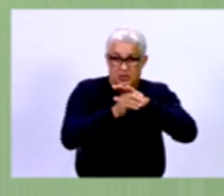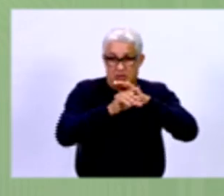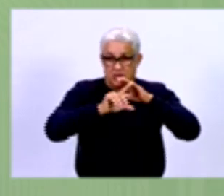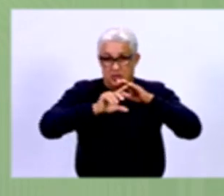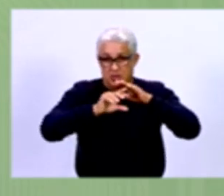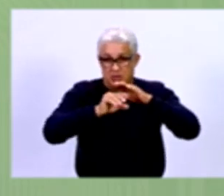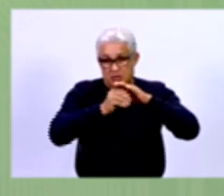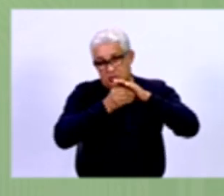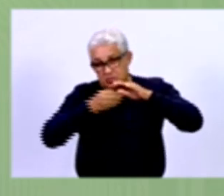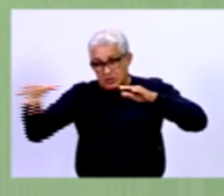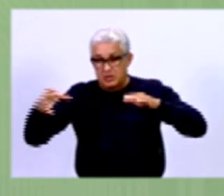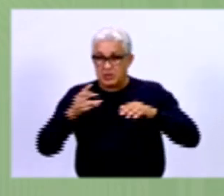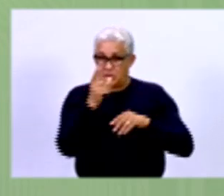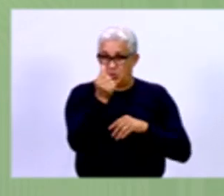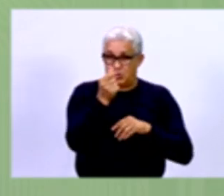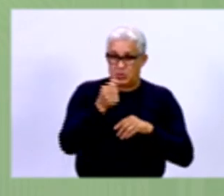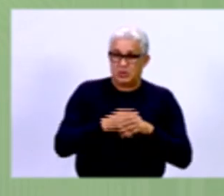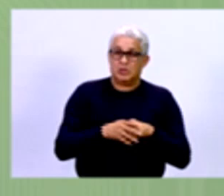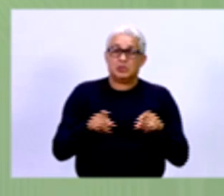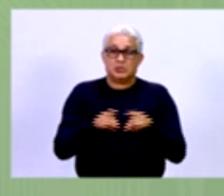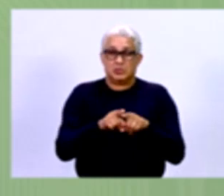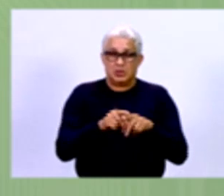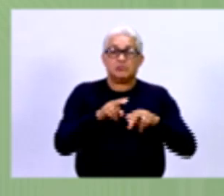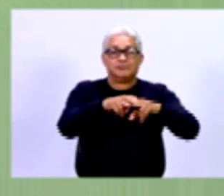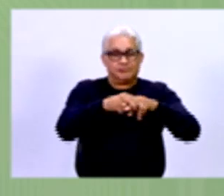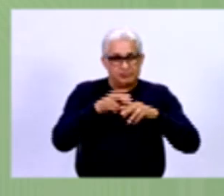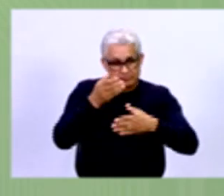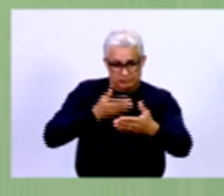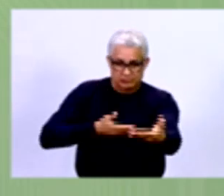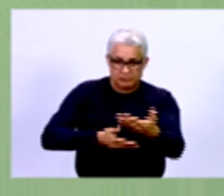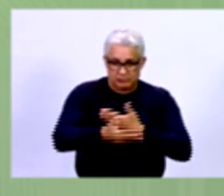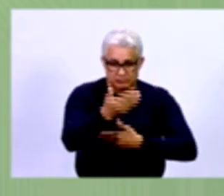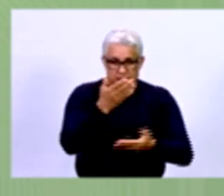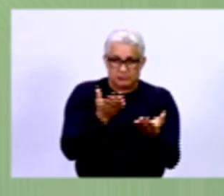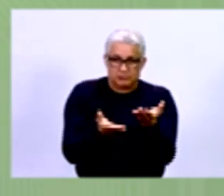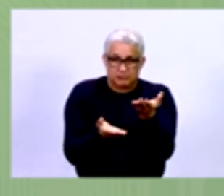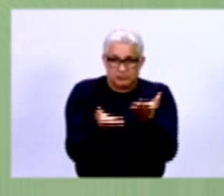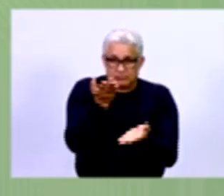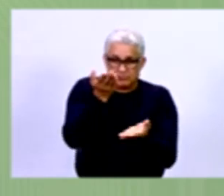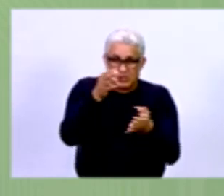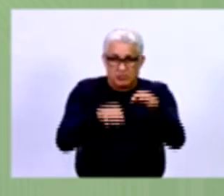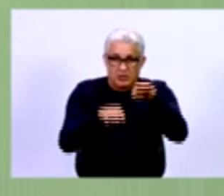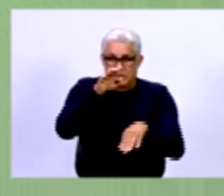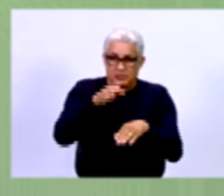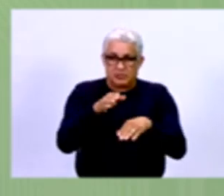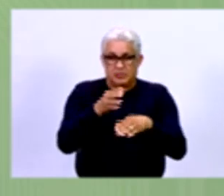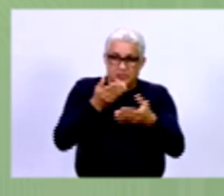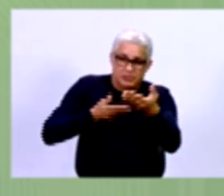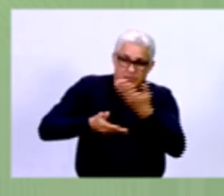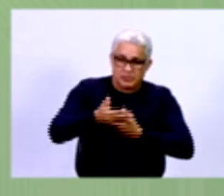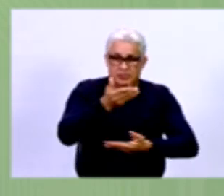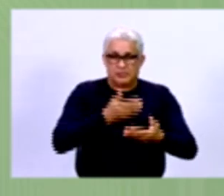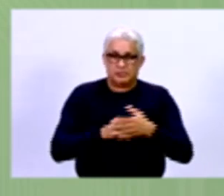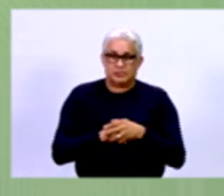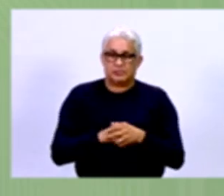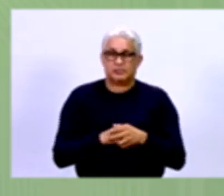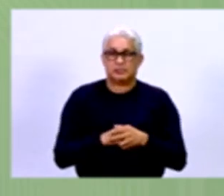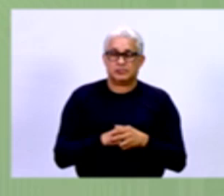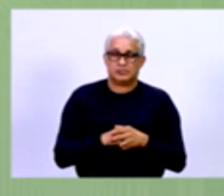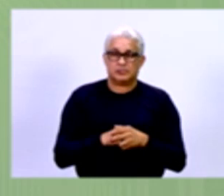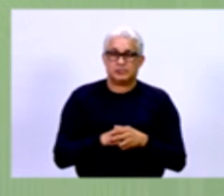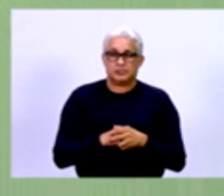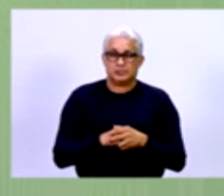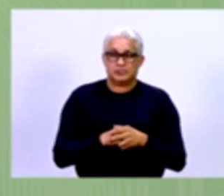capitais, consequente das transações, da balança de transações correntes, como a professora sinalizou.